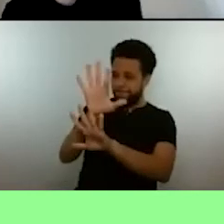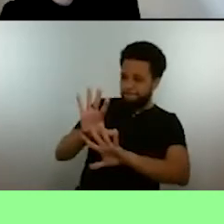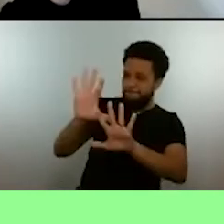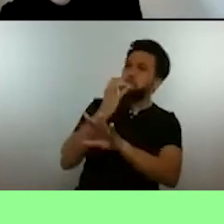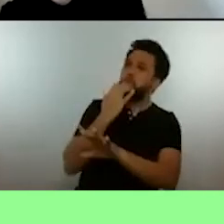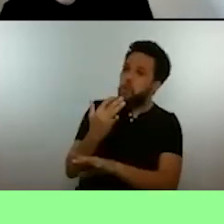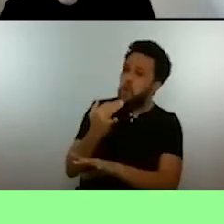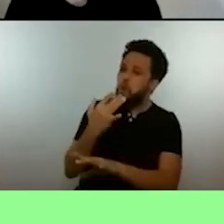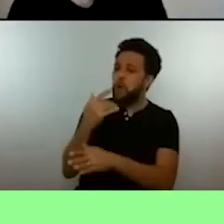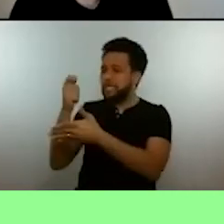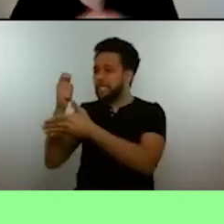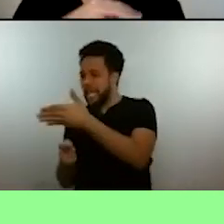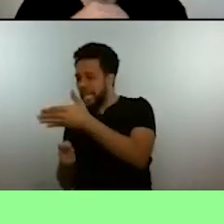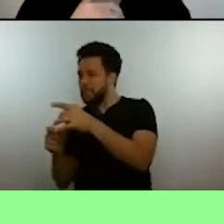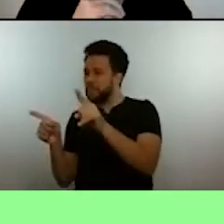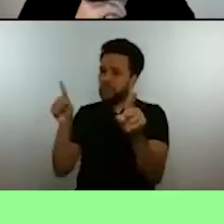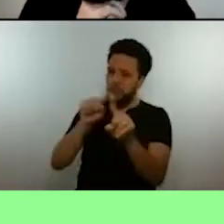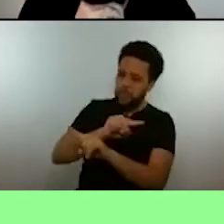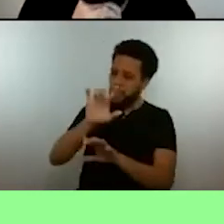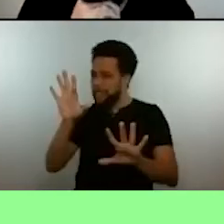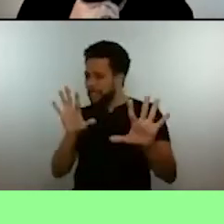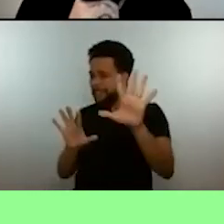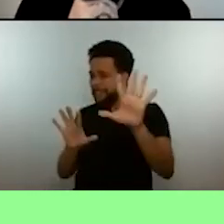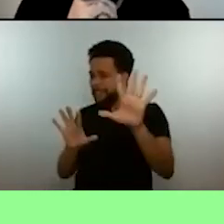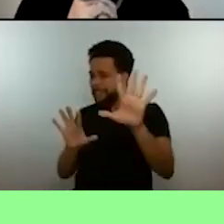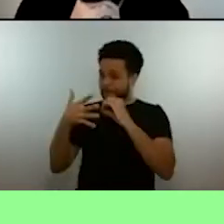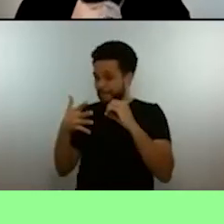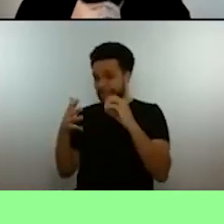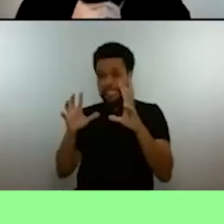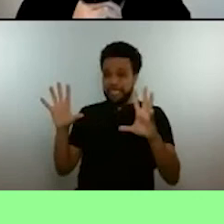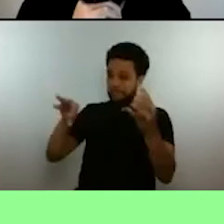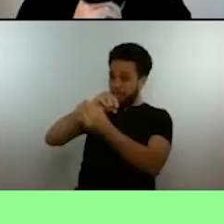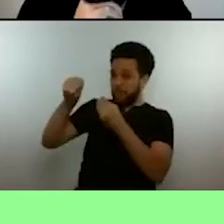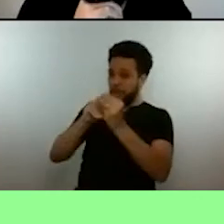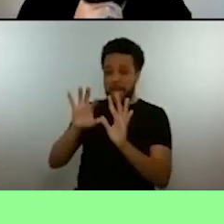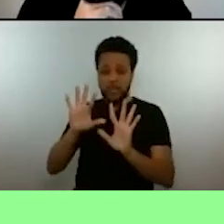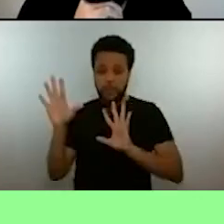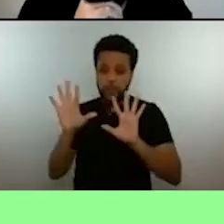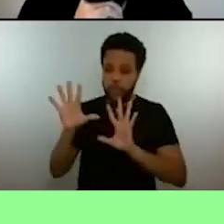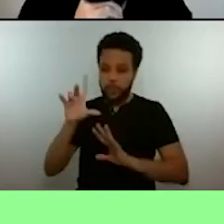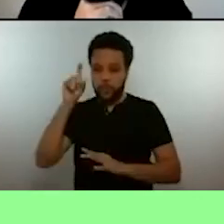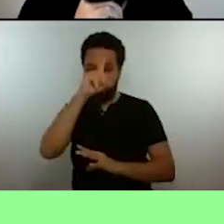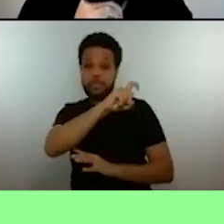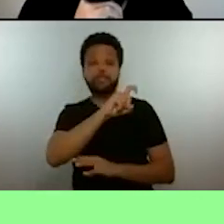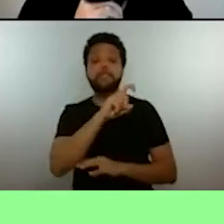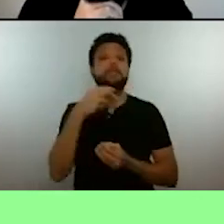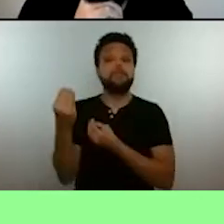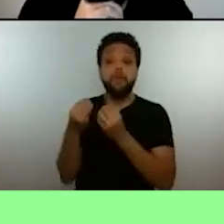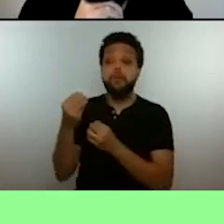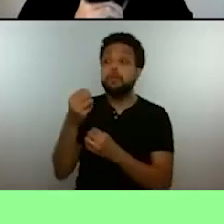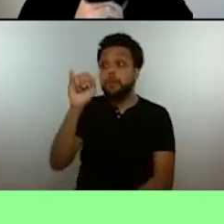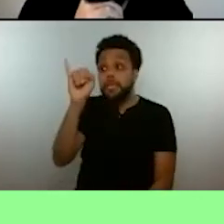e formas e texto e tudo junto, né? Então, como que essa ilustração sua está